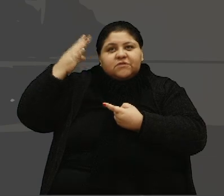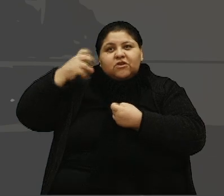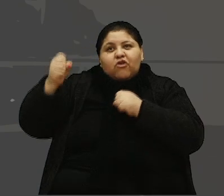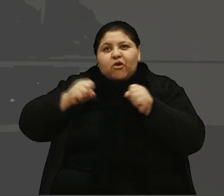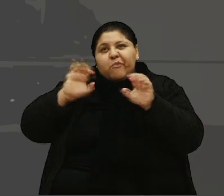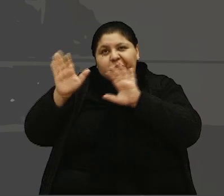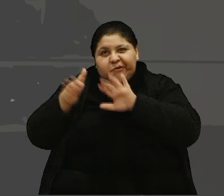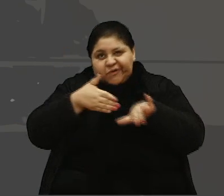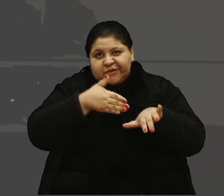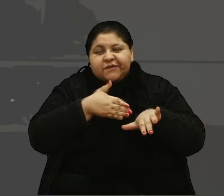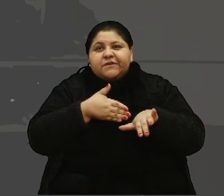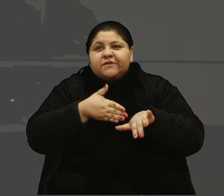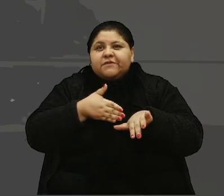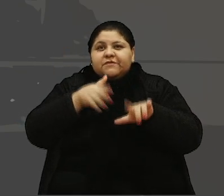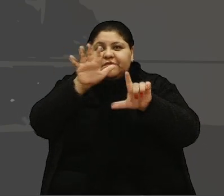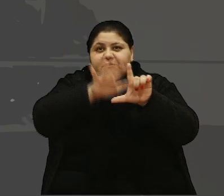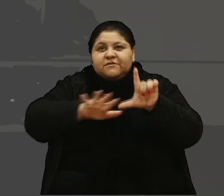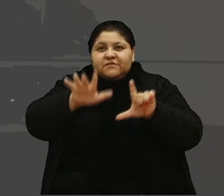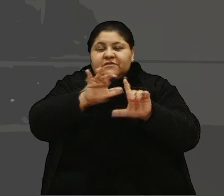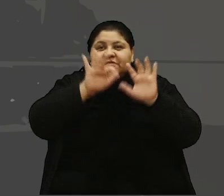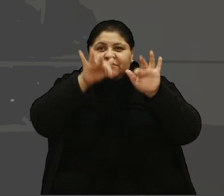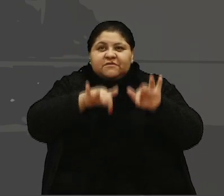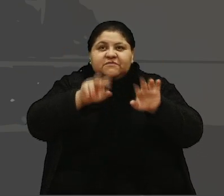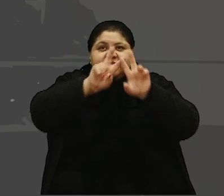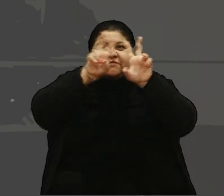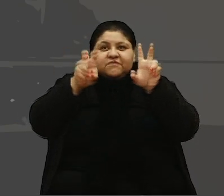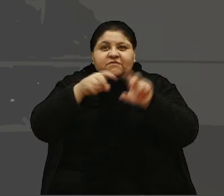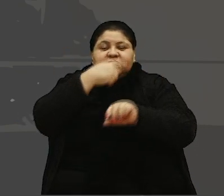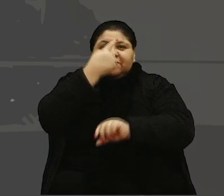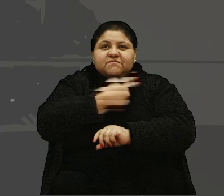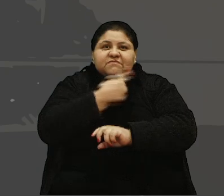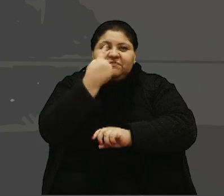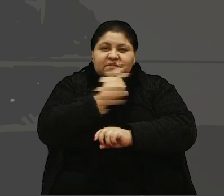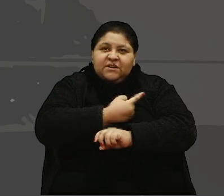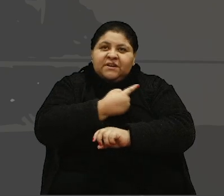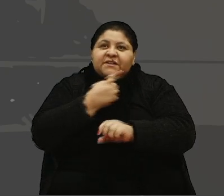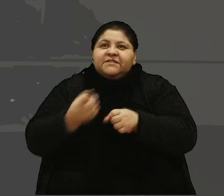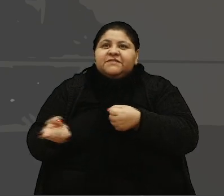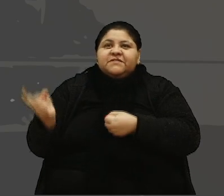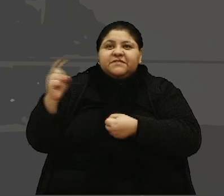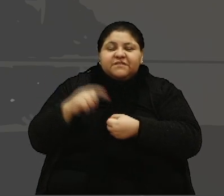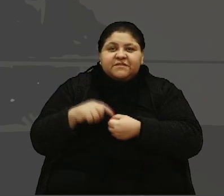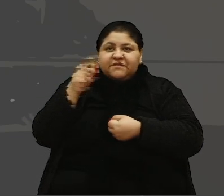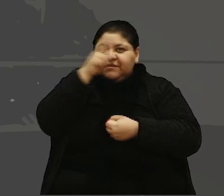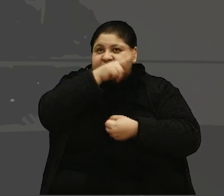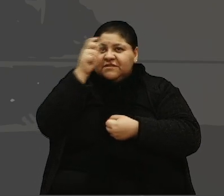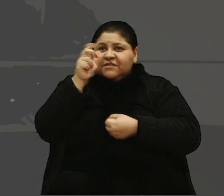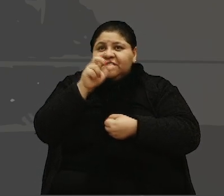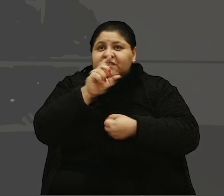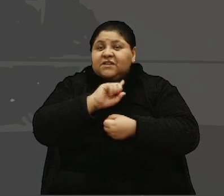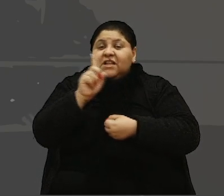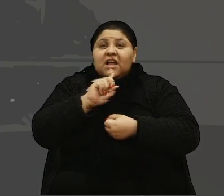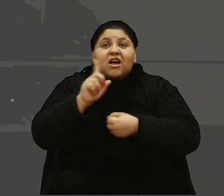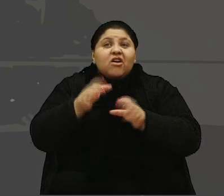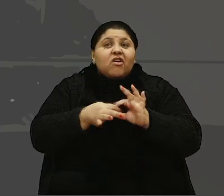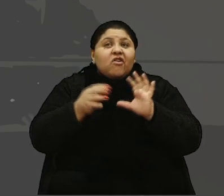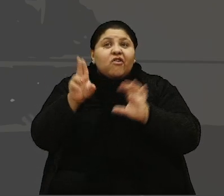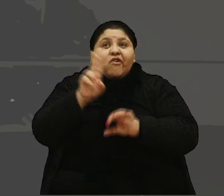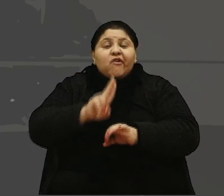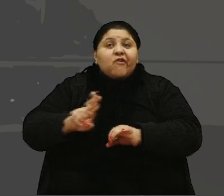passar para mais uma imagem, encerrando esse assunto. Aqui a gente volta ali. Ali estava o prefeito. Não autorizei o uso